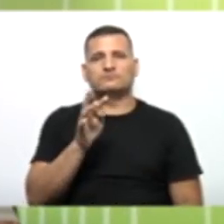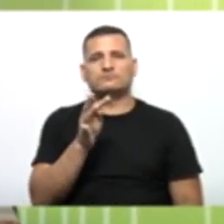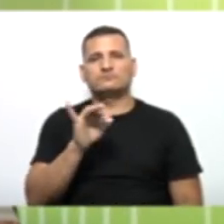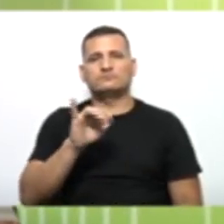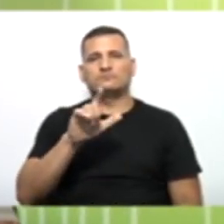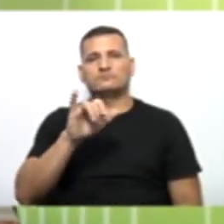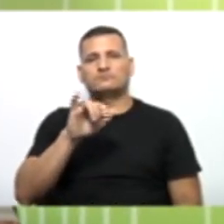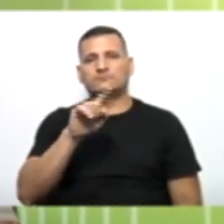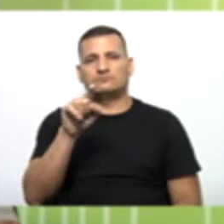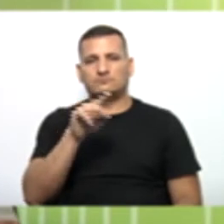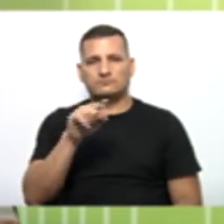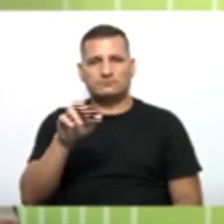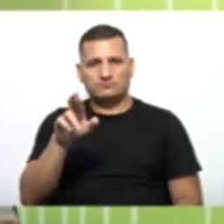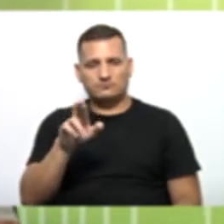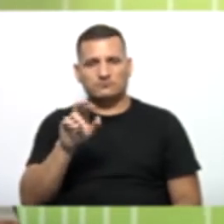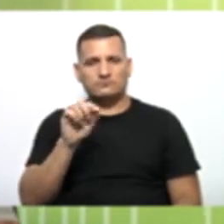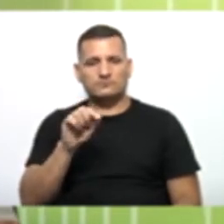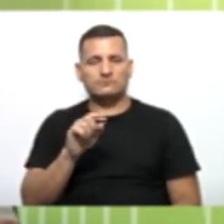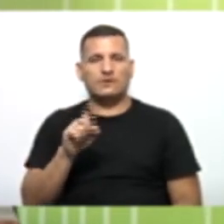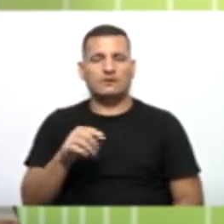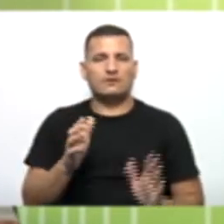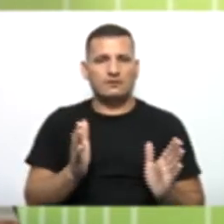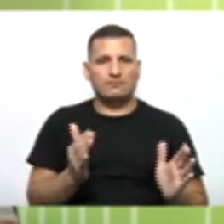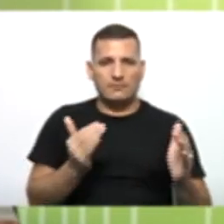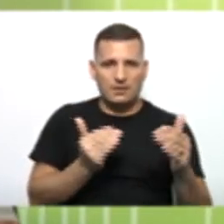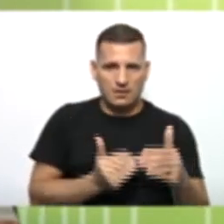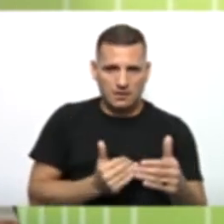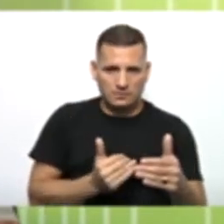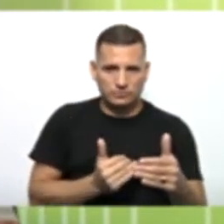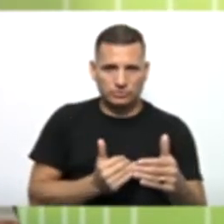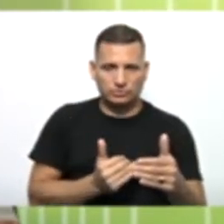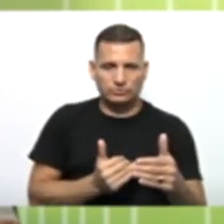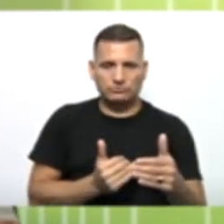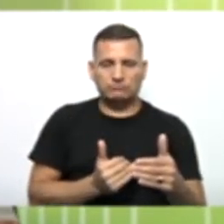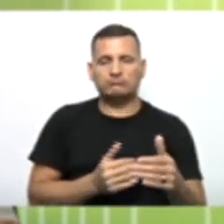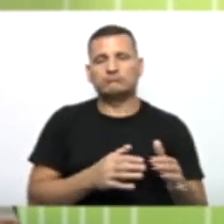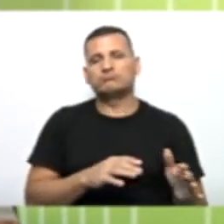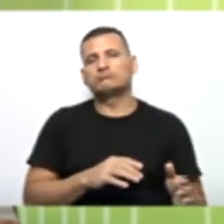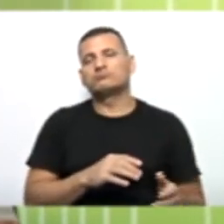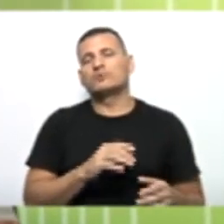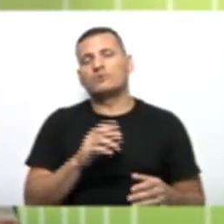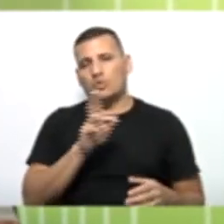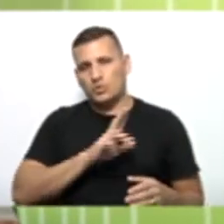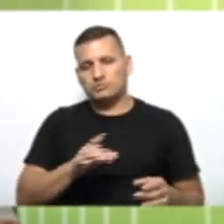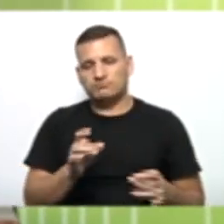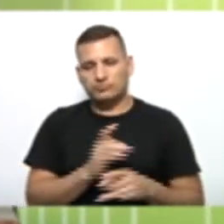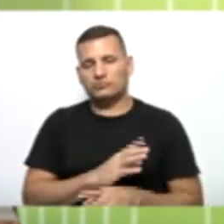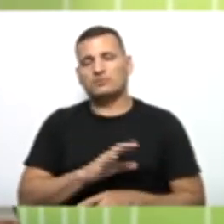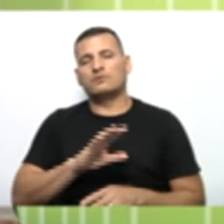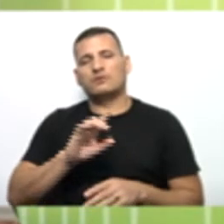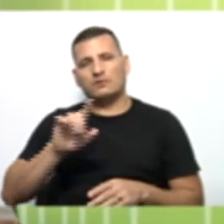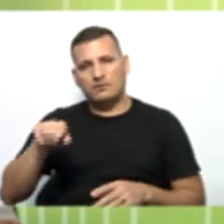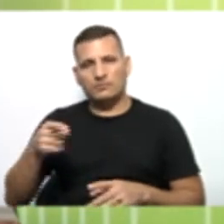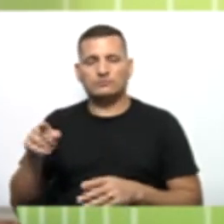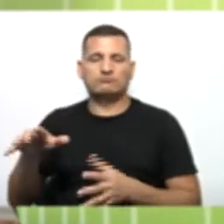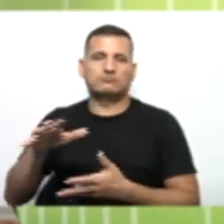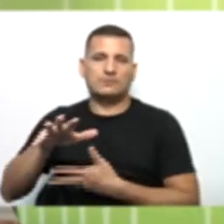reutilização é usar a embalagem uma vez e retornar ela à indústria para que possa ser utilizado